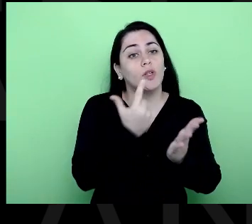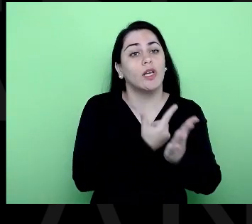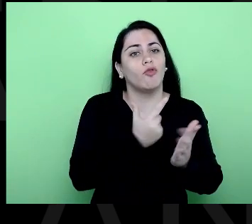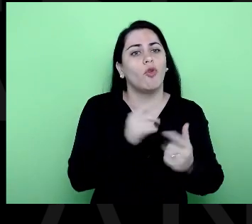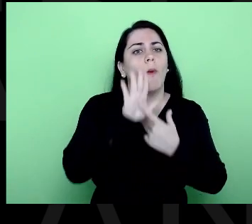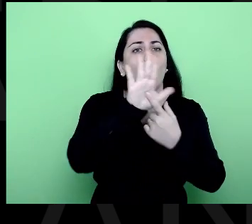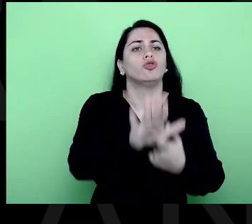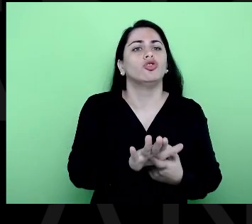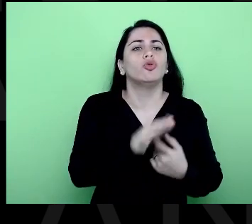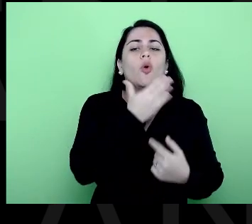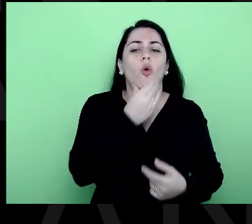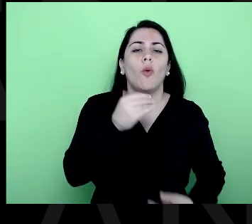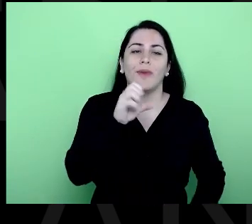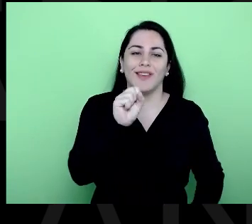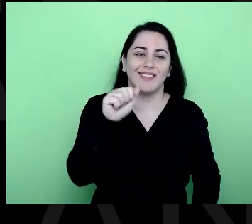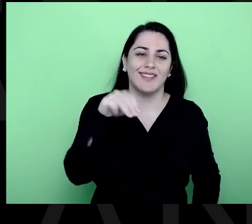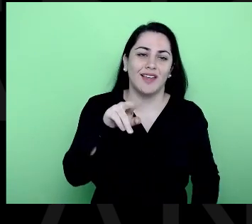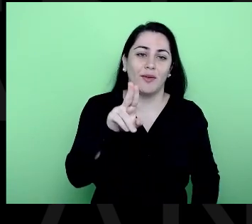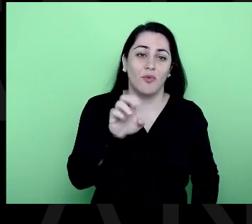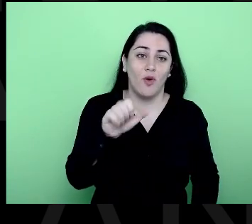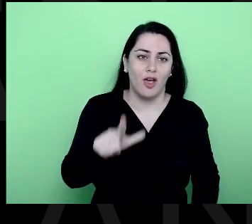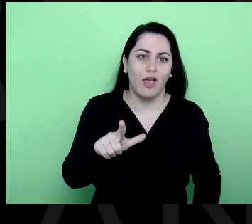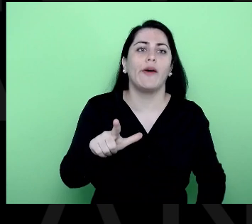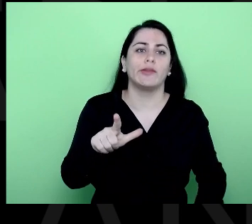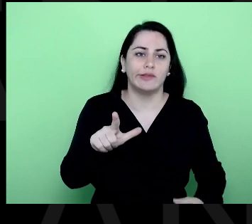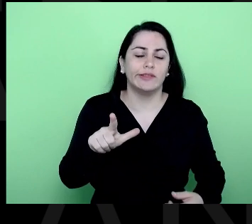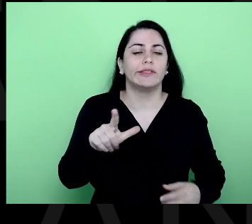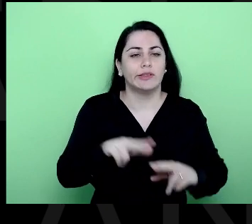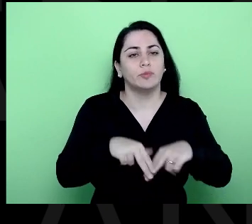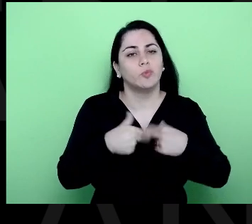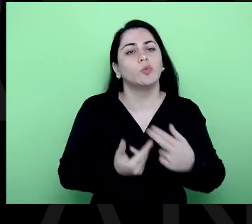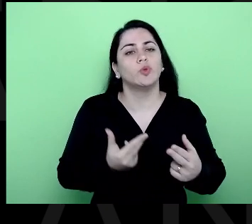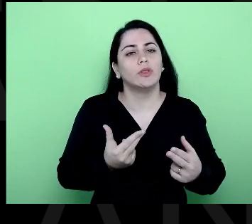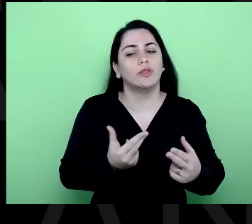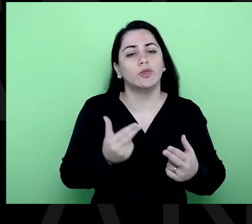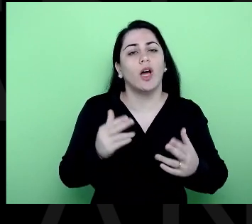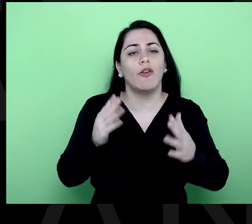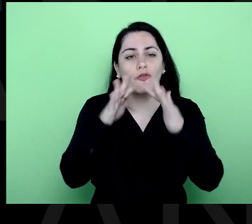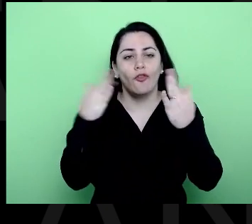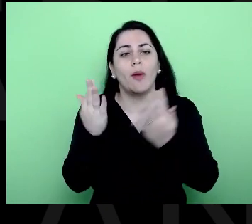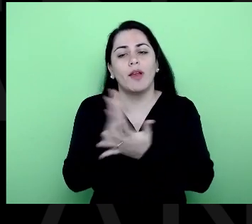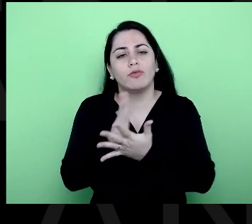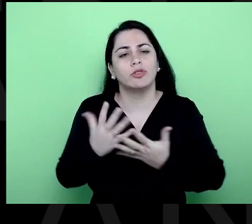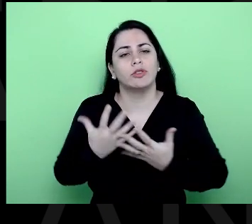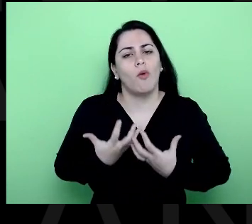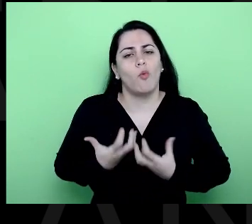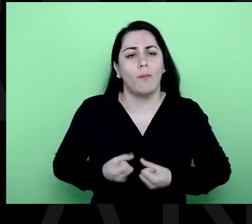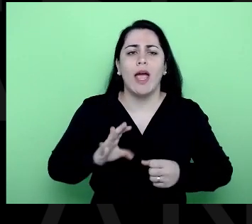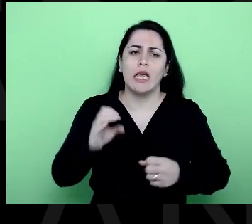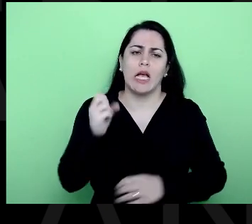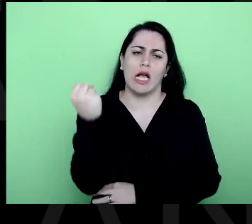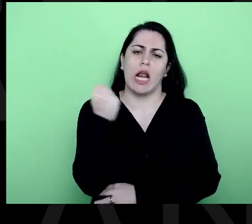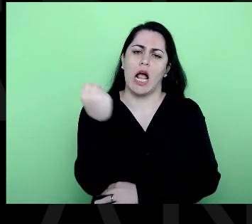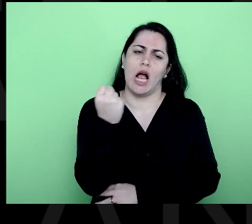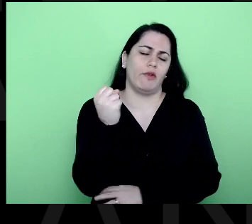trouxeram do Samuel para frente. Isso que deixou magoou em alguns momentos, mas nada grave, assim. Agora, eu